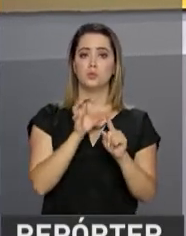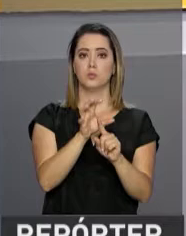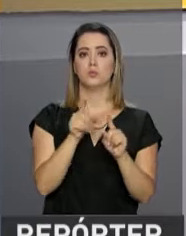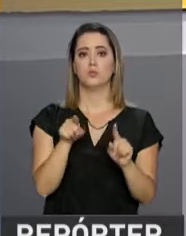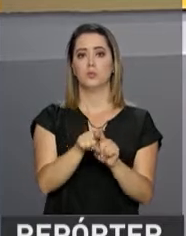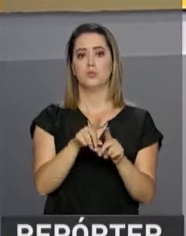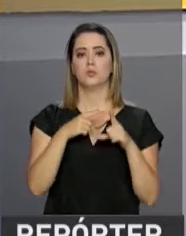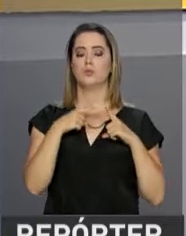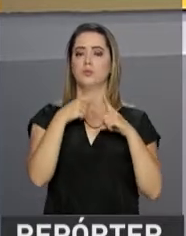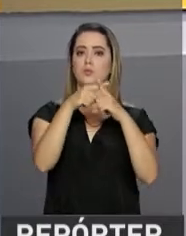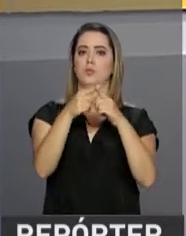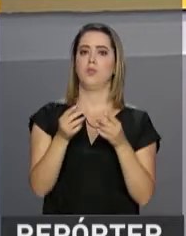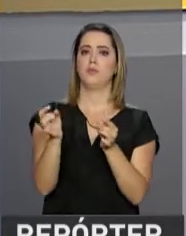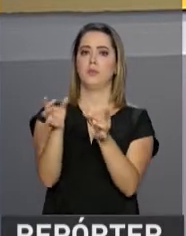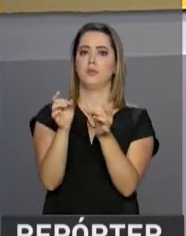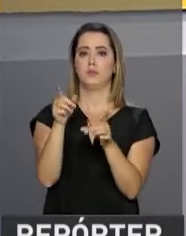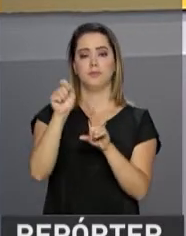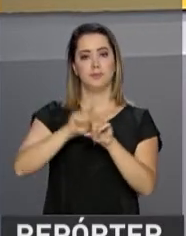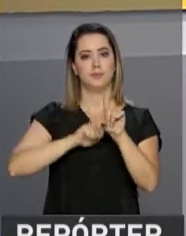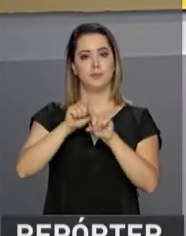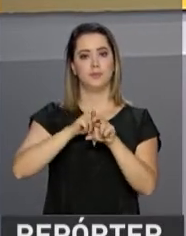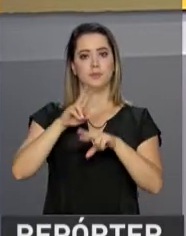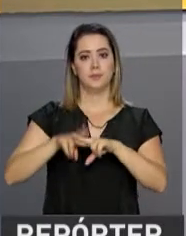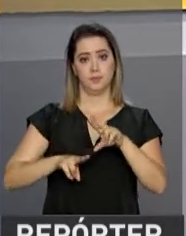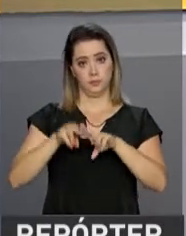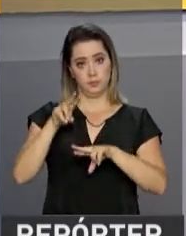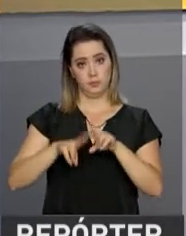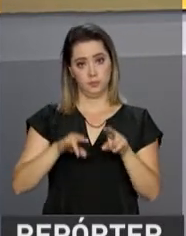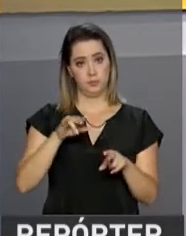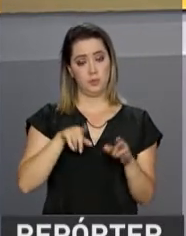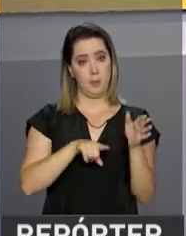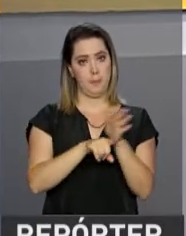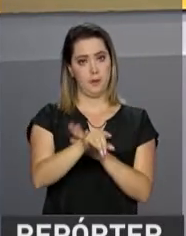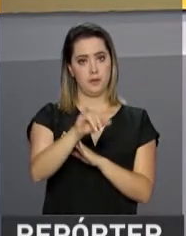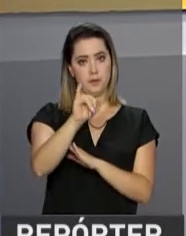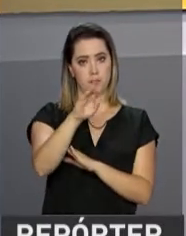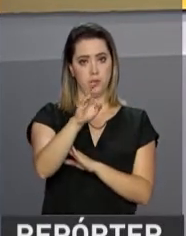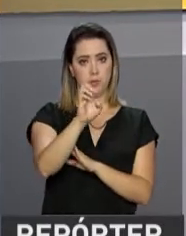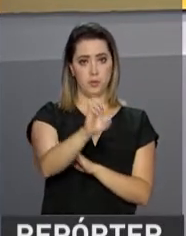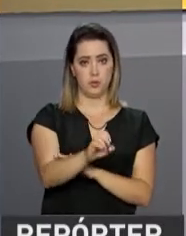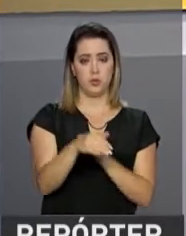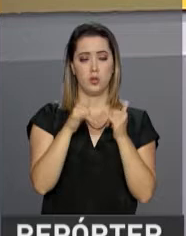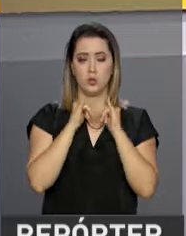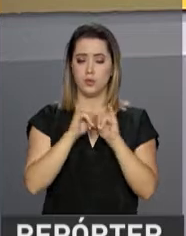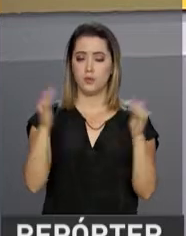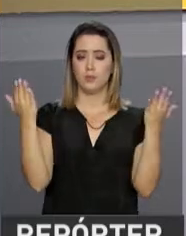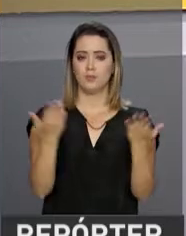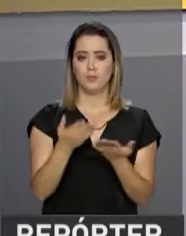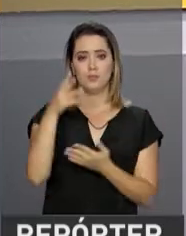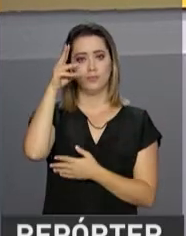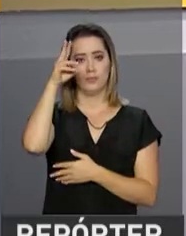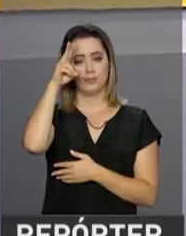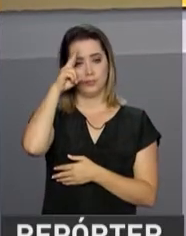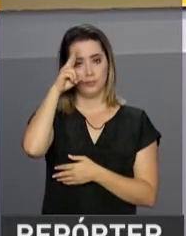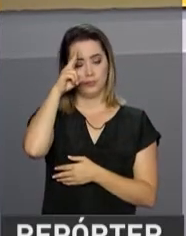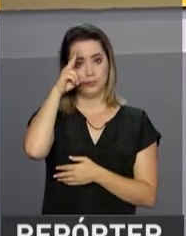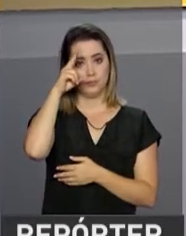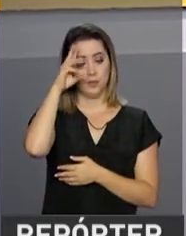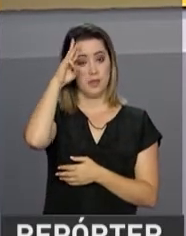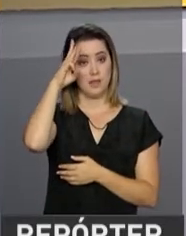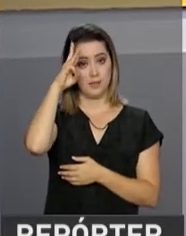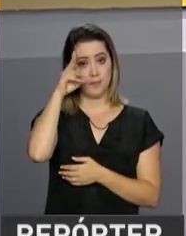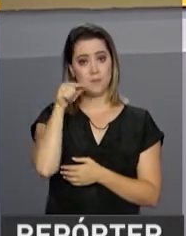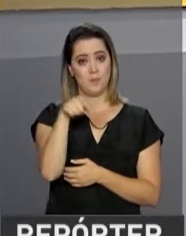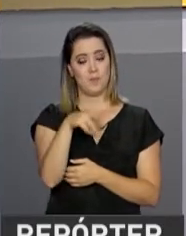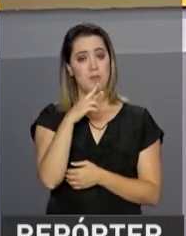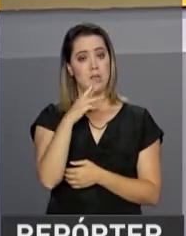isso impactou positivamente o varejo no mês de junho segundo pesquisa do ibge é divulgada nesta terça feira é o terceiro resultado